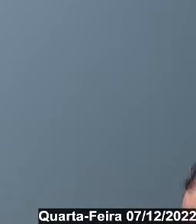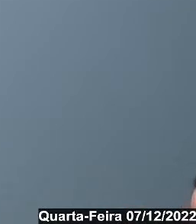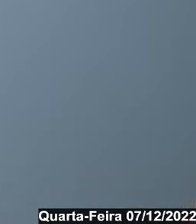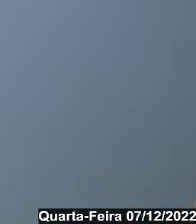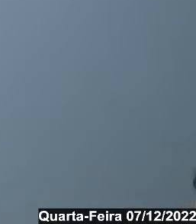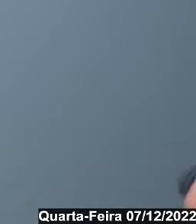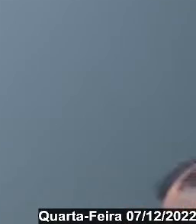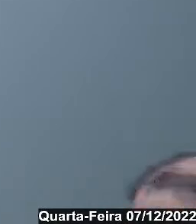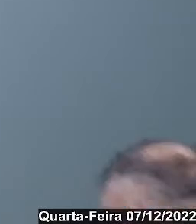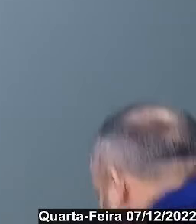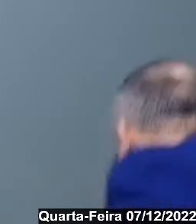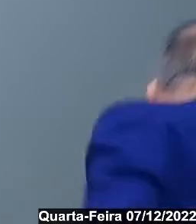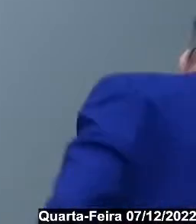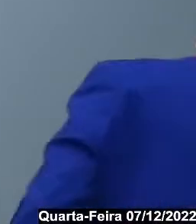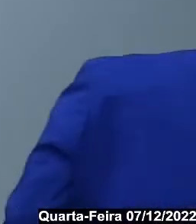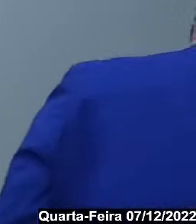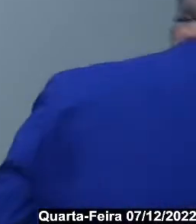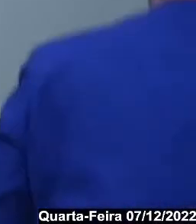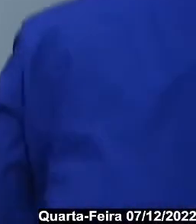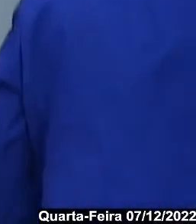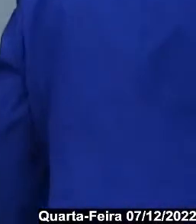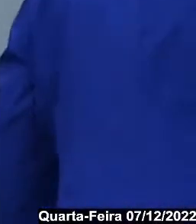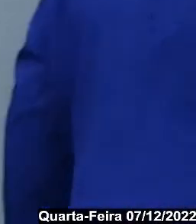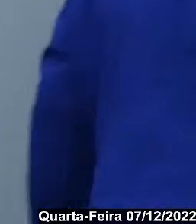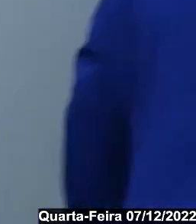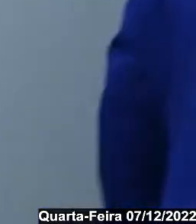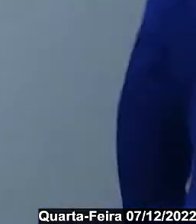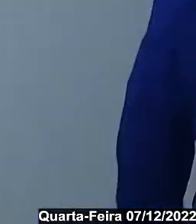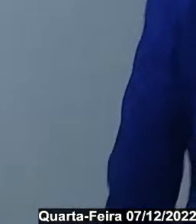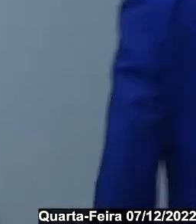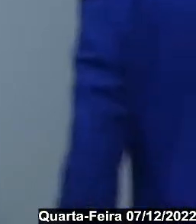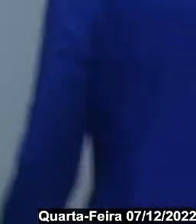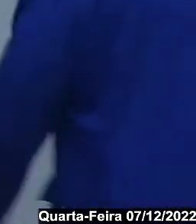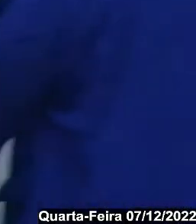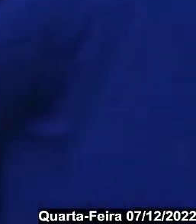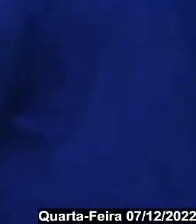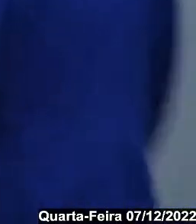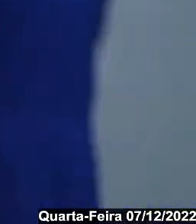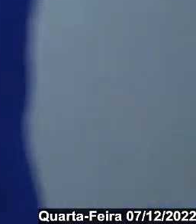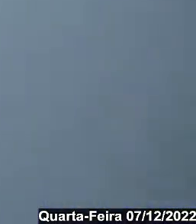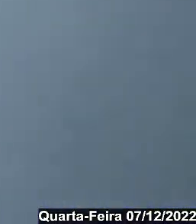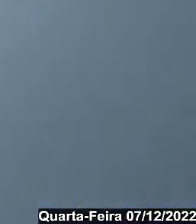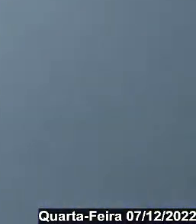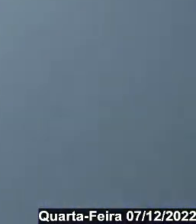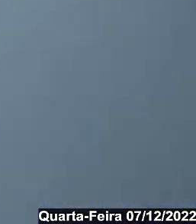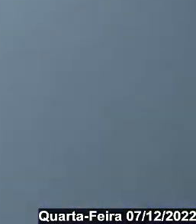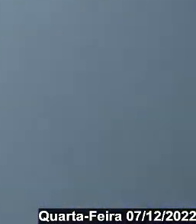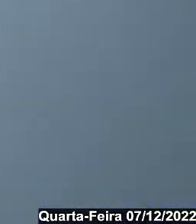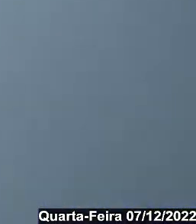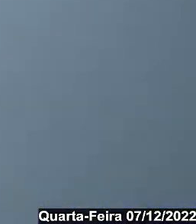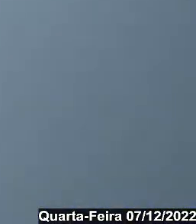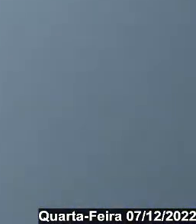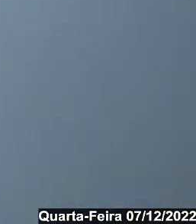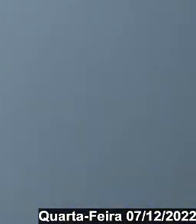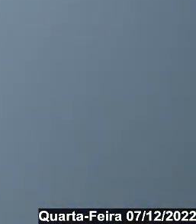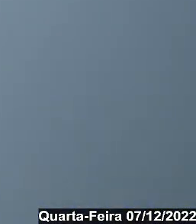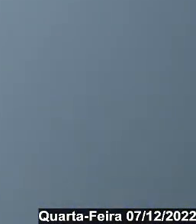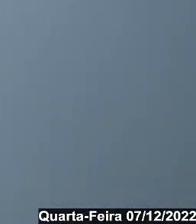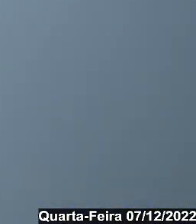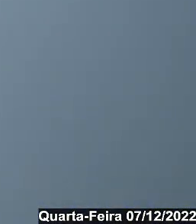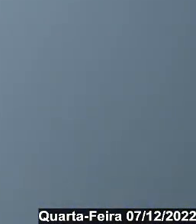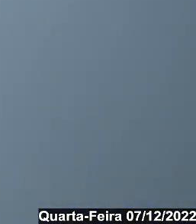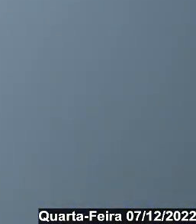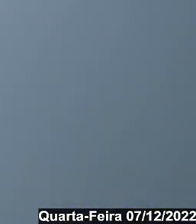Mateus 19 e versículo 14. Então disse Jesus: deixai vir a